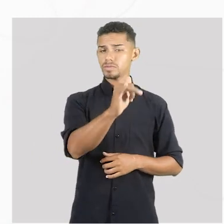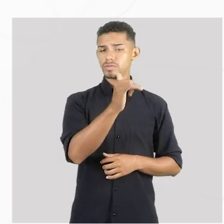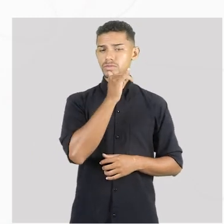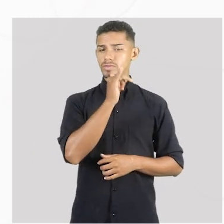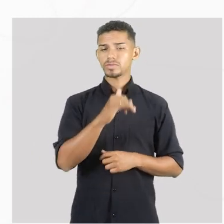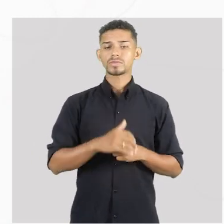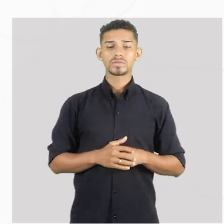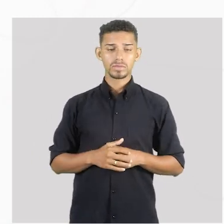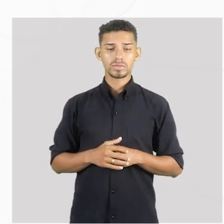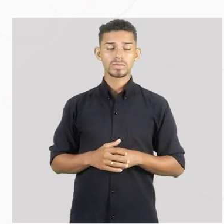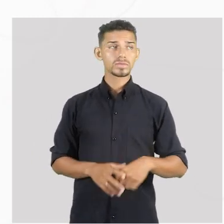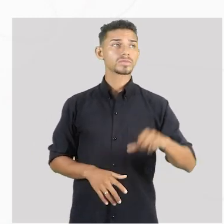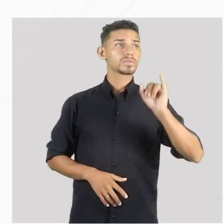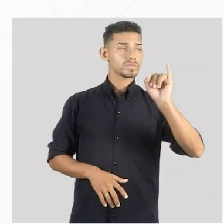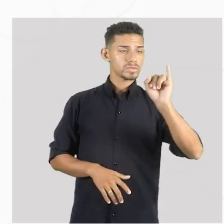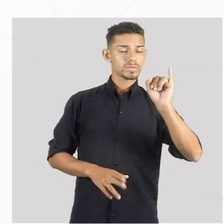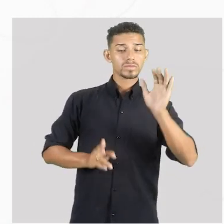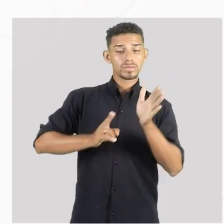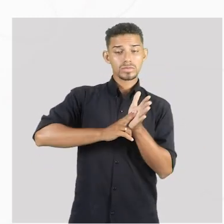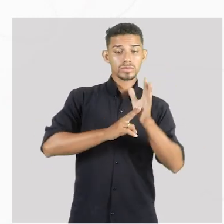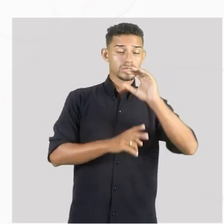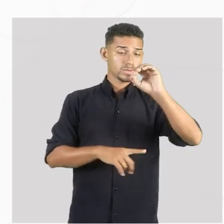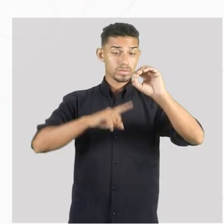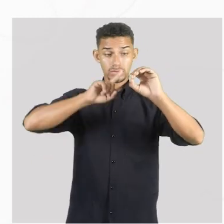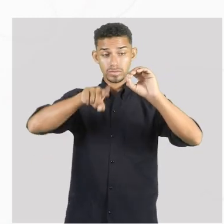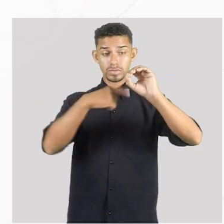aí, ela é de